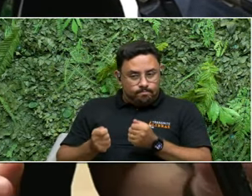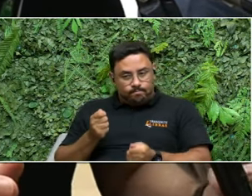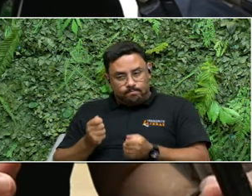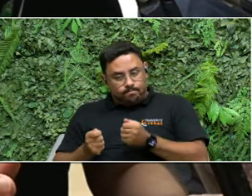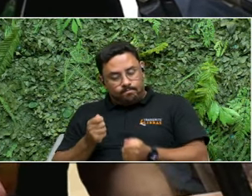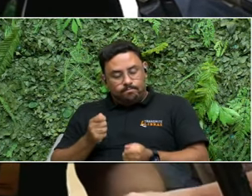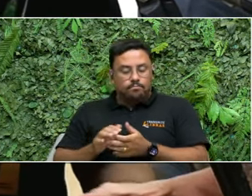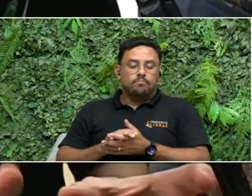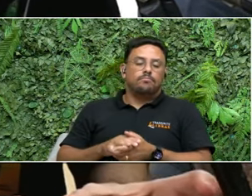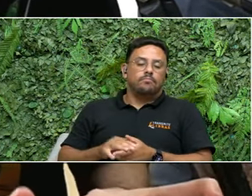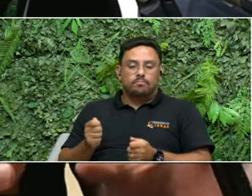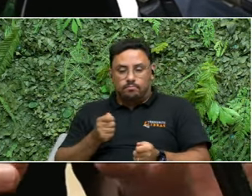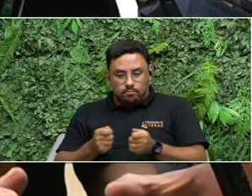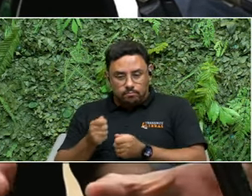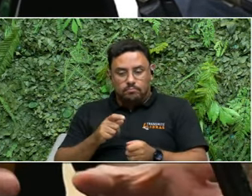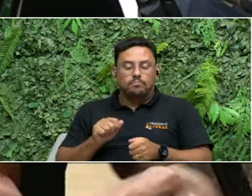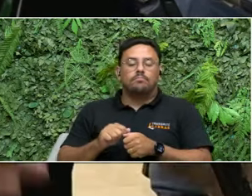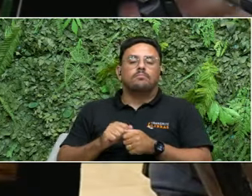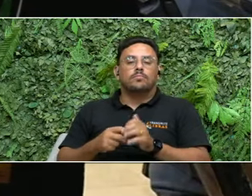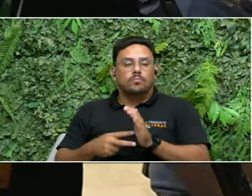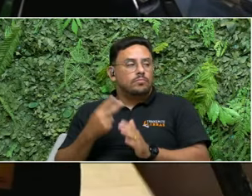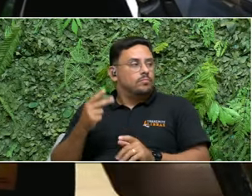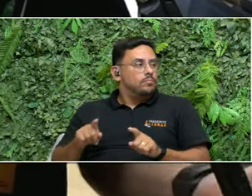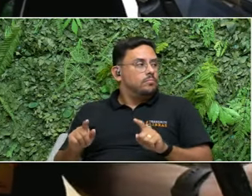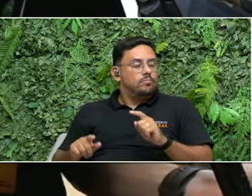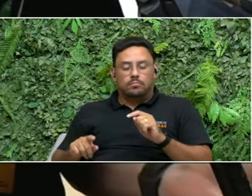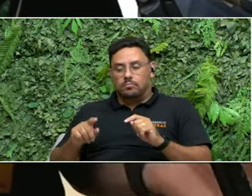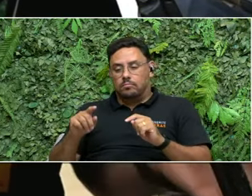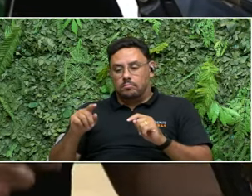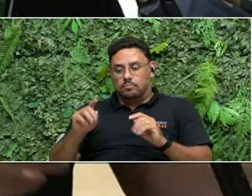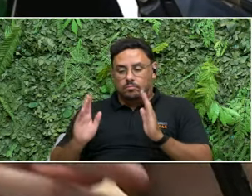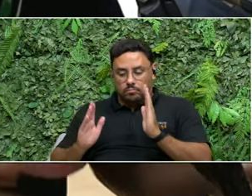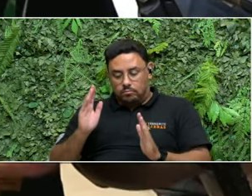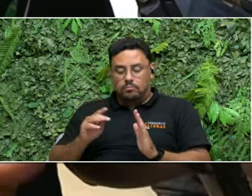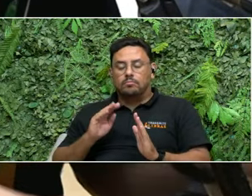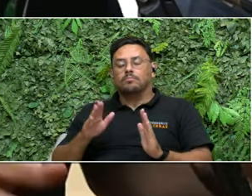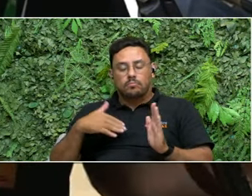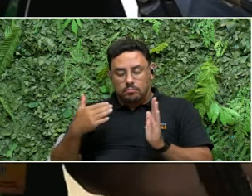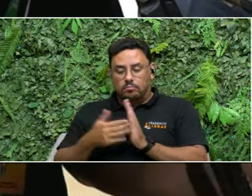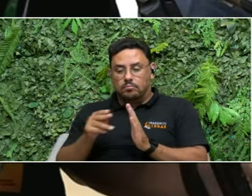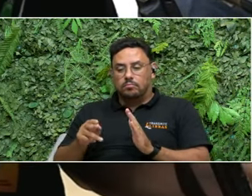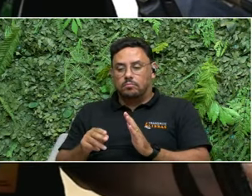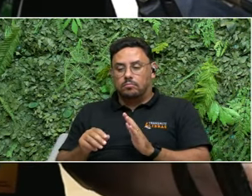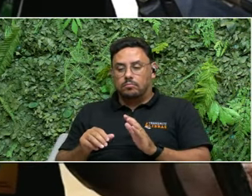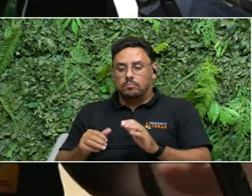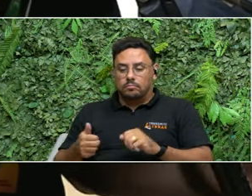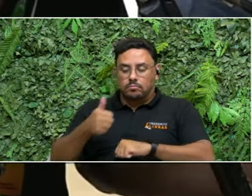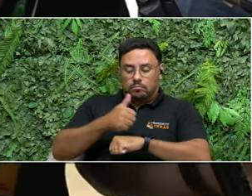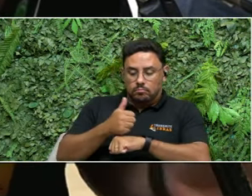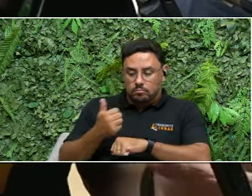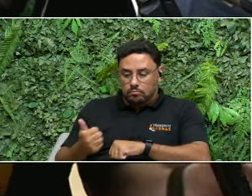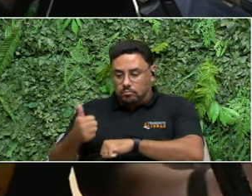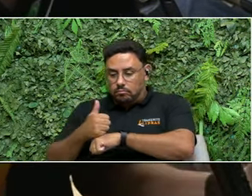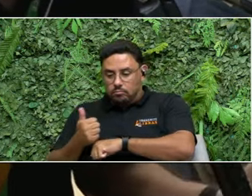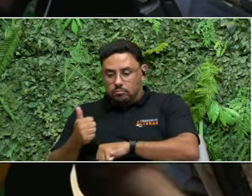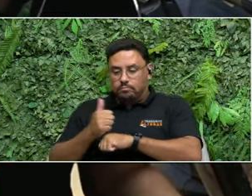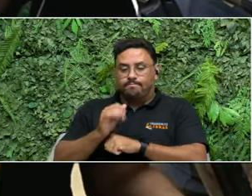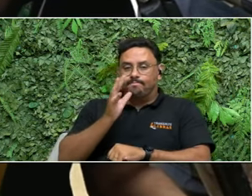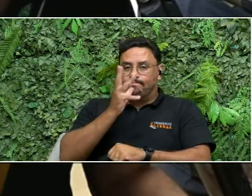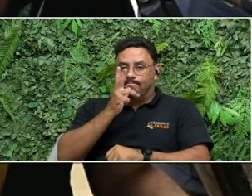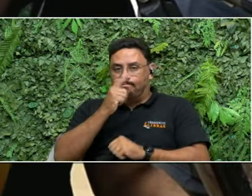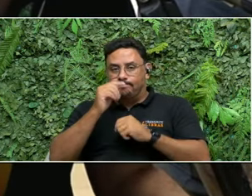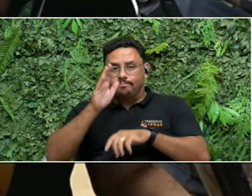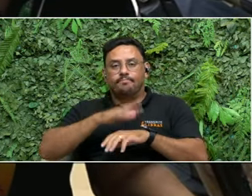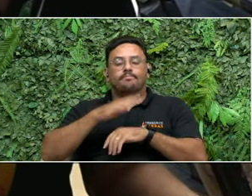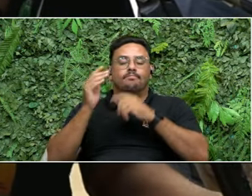mantiver essa pegada pro segundo tempo mesmo que não seja todo o segundo tempo e aí entram as mexidas né pô demoram demais para